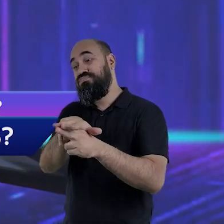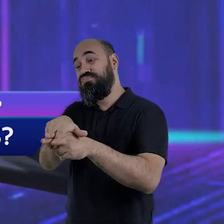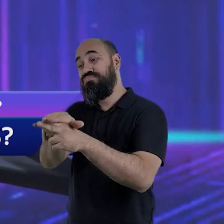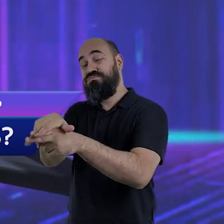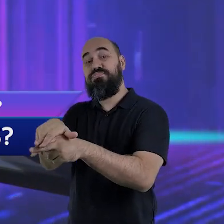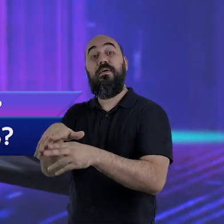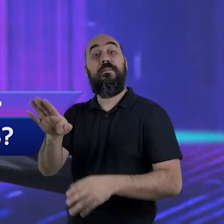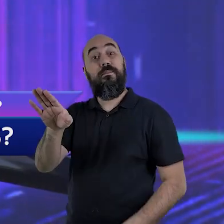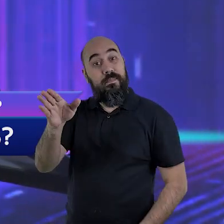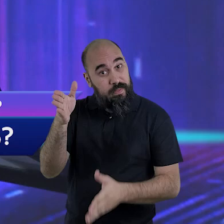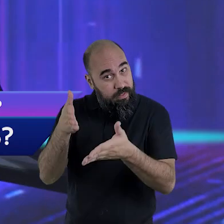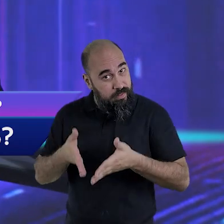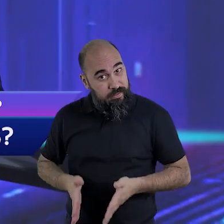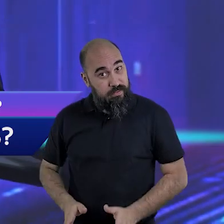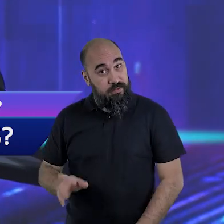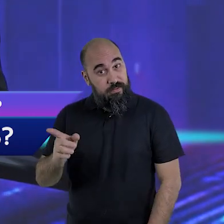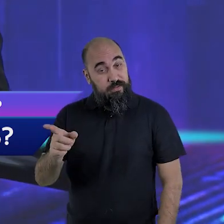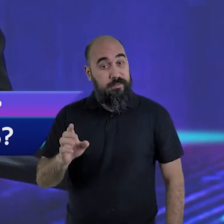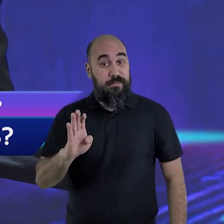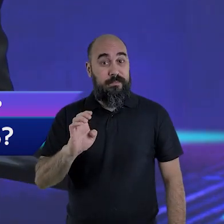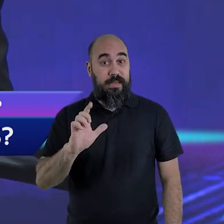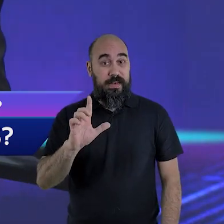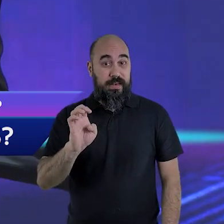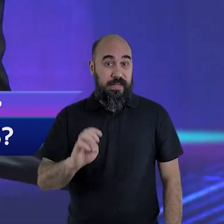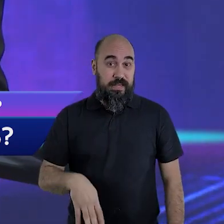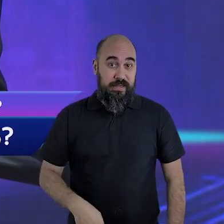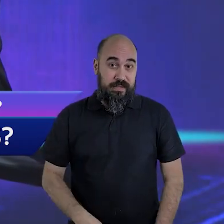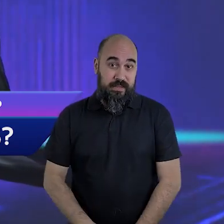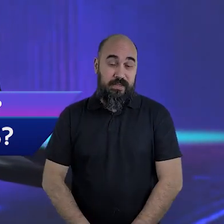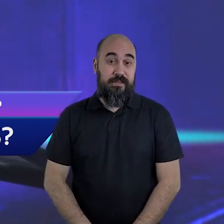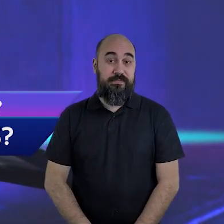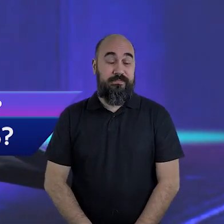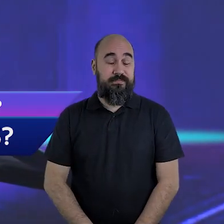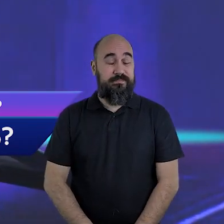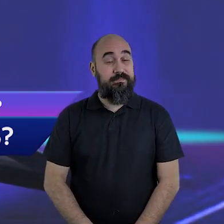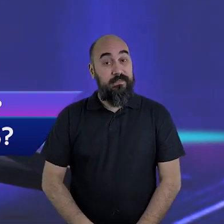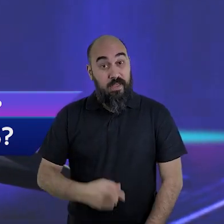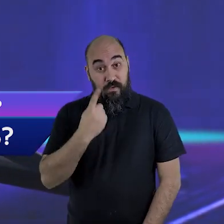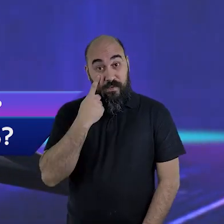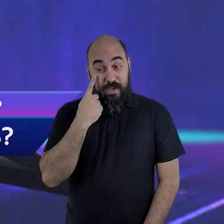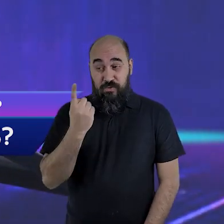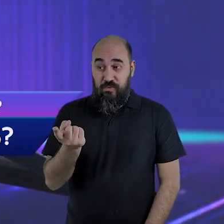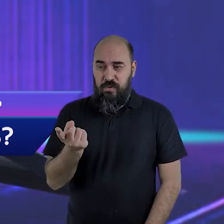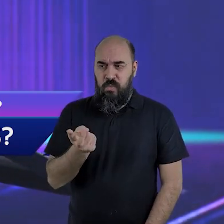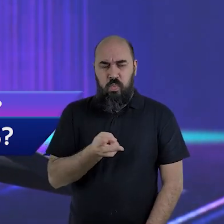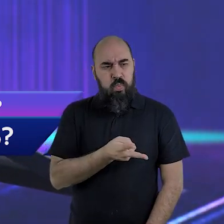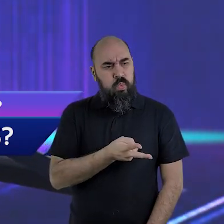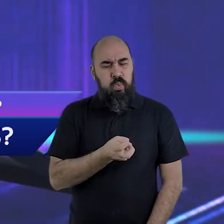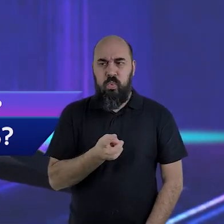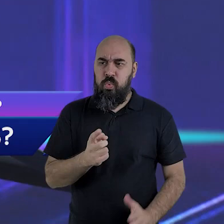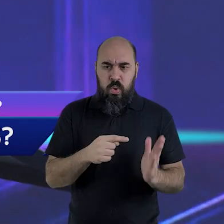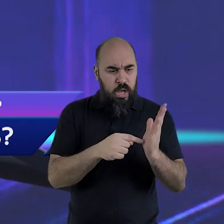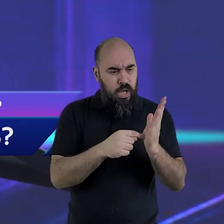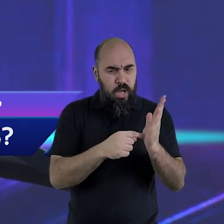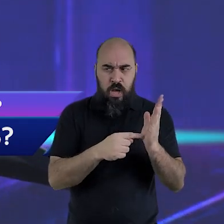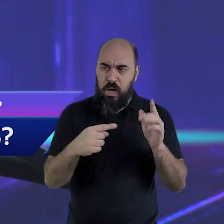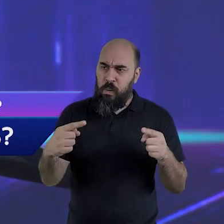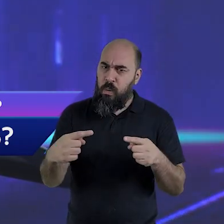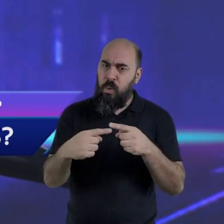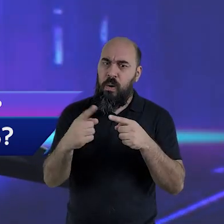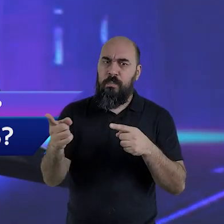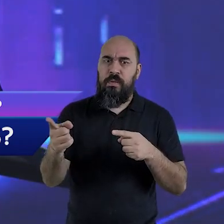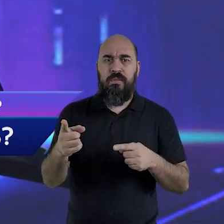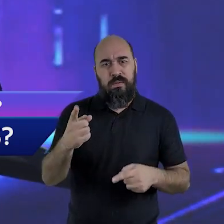Quando eu olho para tudo isso, eu vejo que Deus tem planos e tudo está no controle